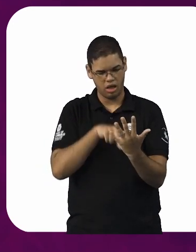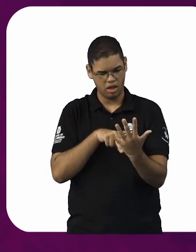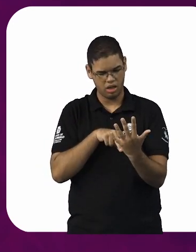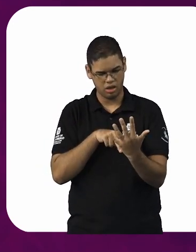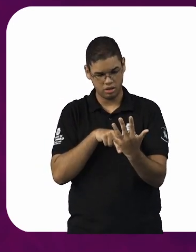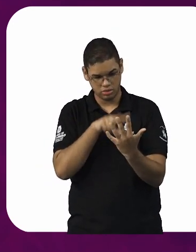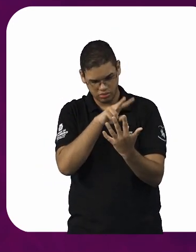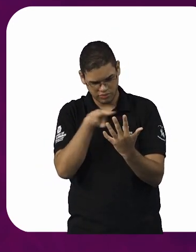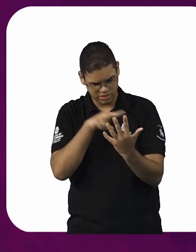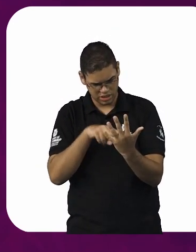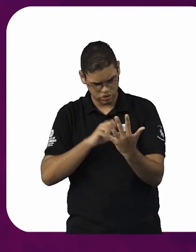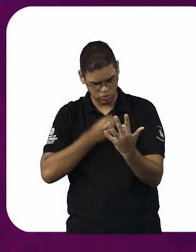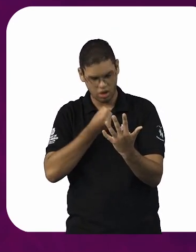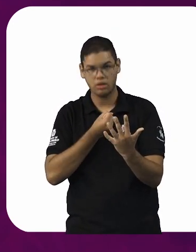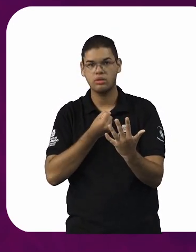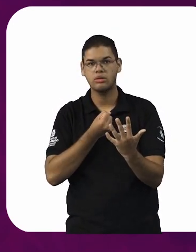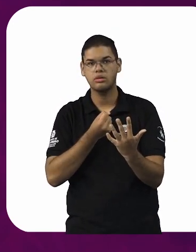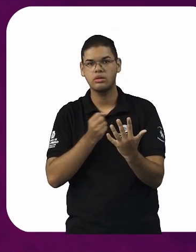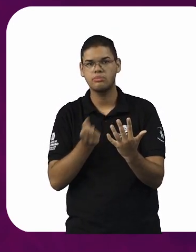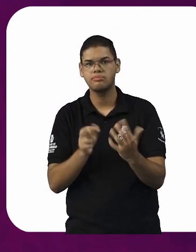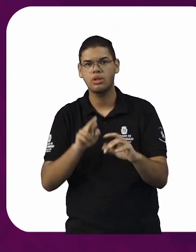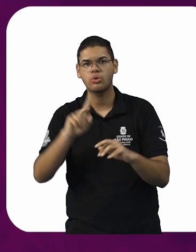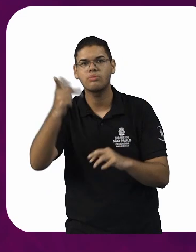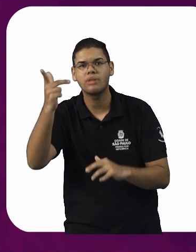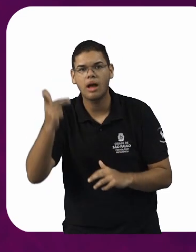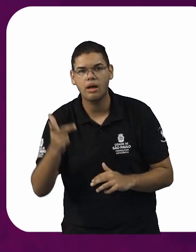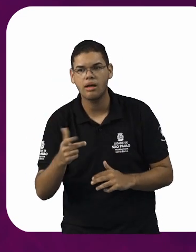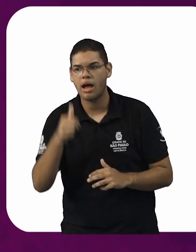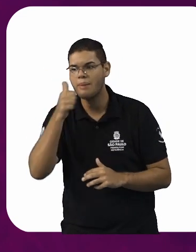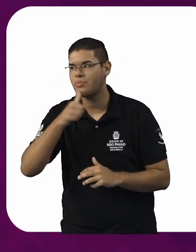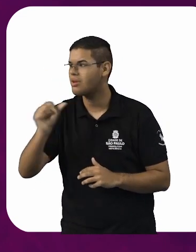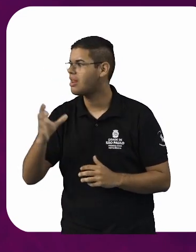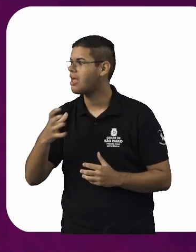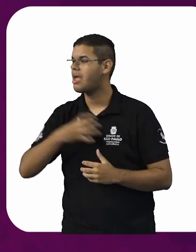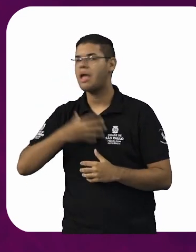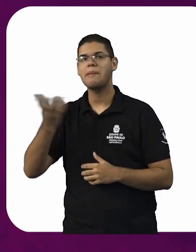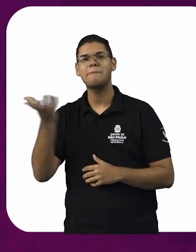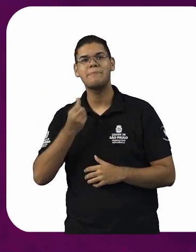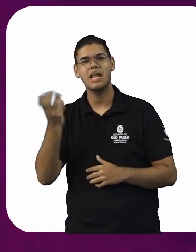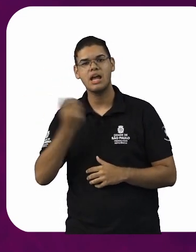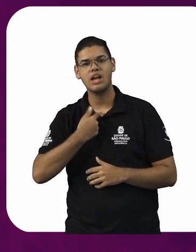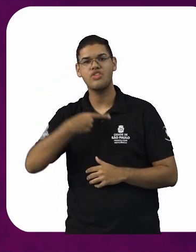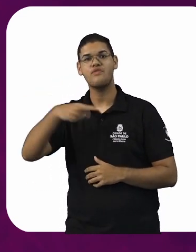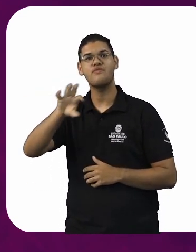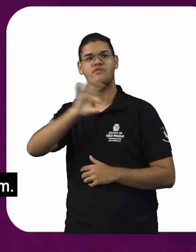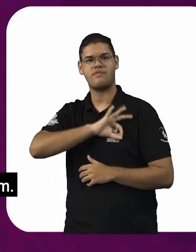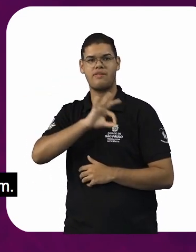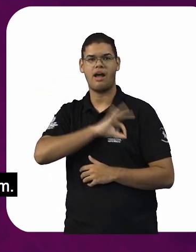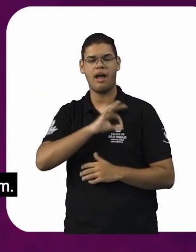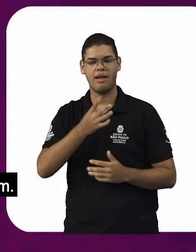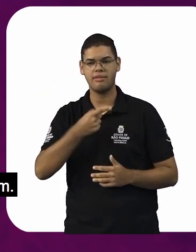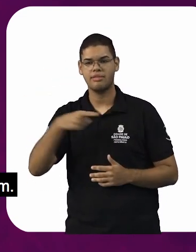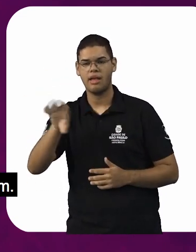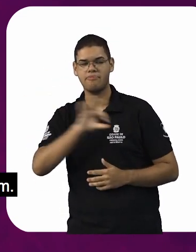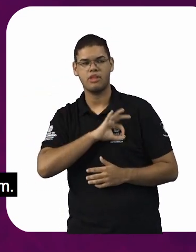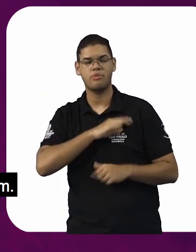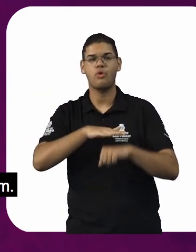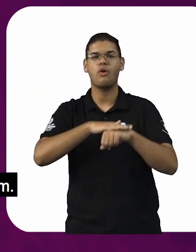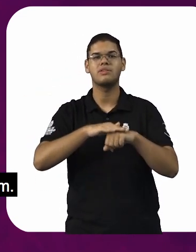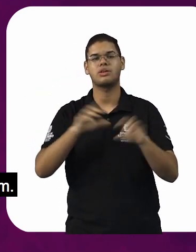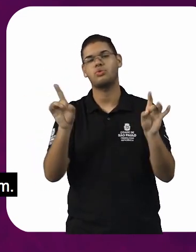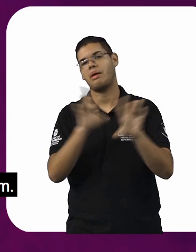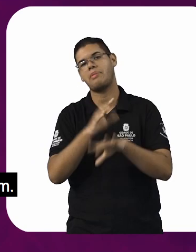contrário. Assim, uma mulher branca, cis hétero, vai numa delegacia, espero que não é da mulher, reclamar de violência doméstica, da Lei Maria